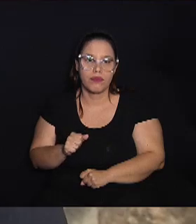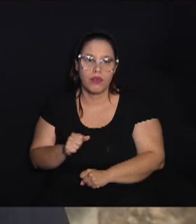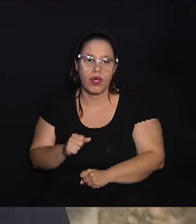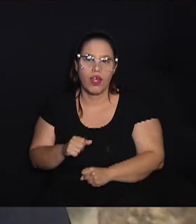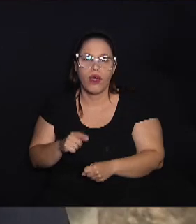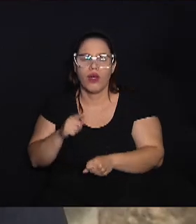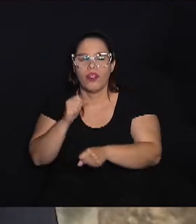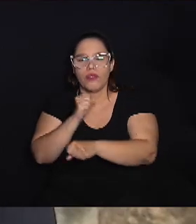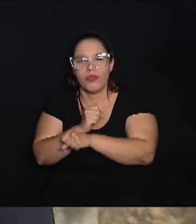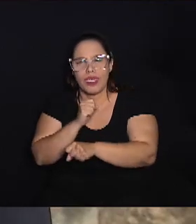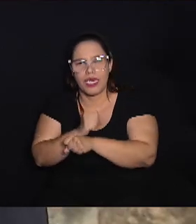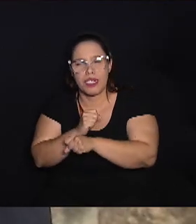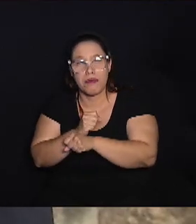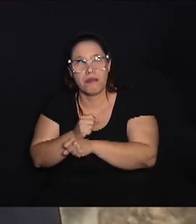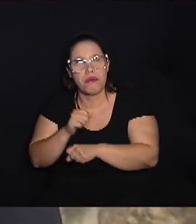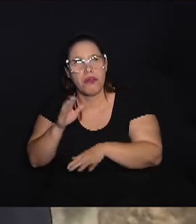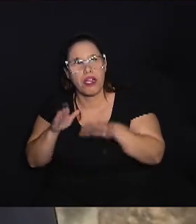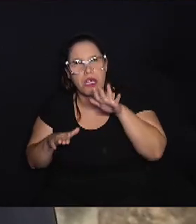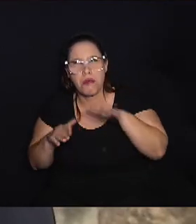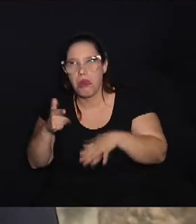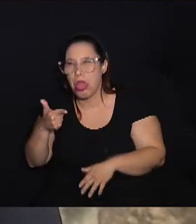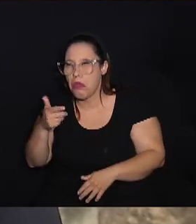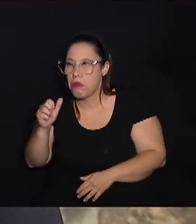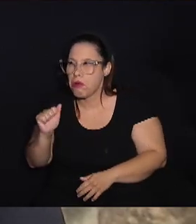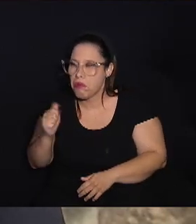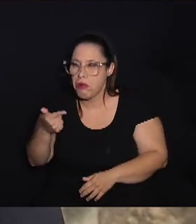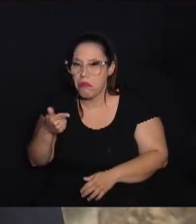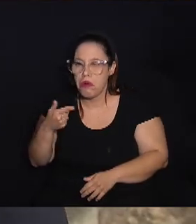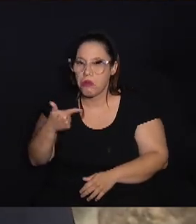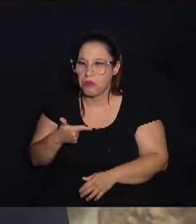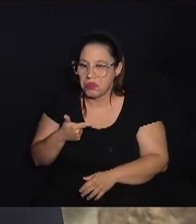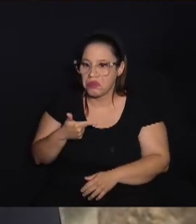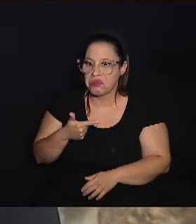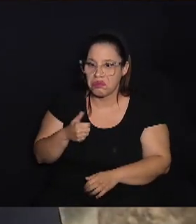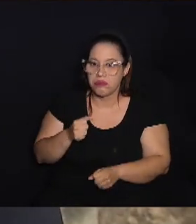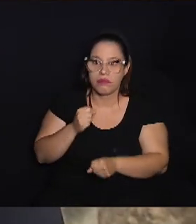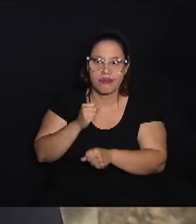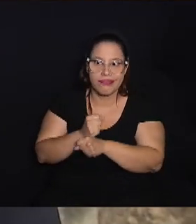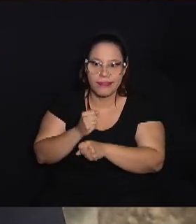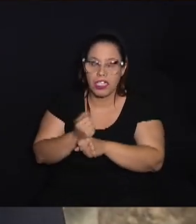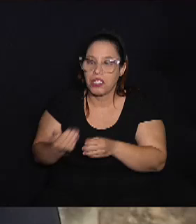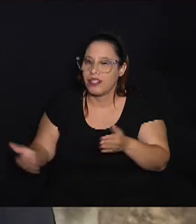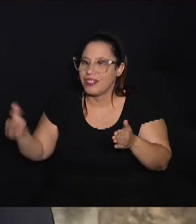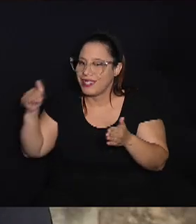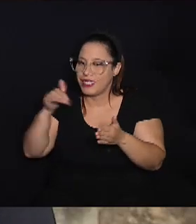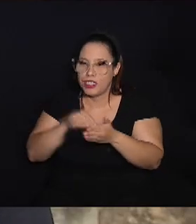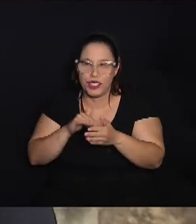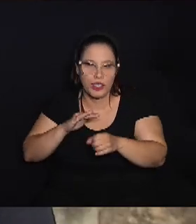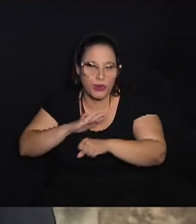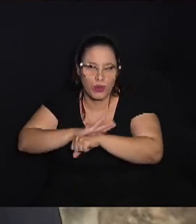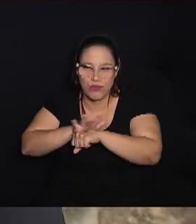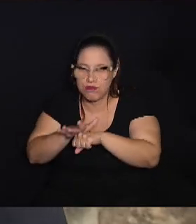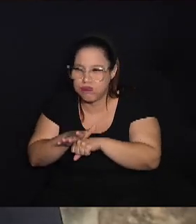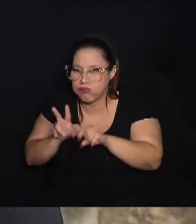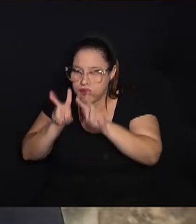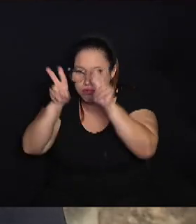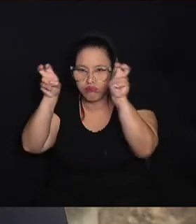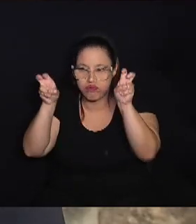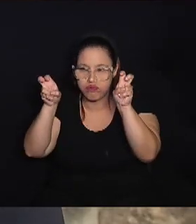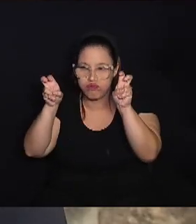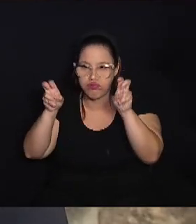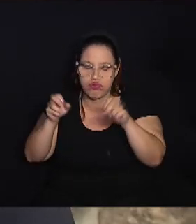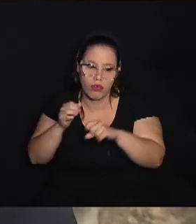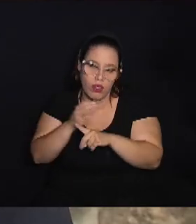desde 2012, mais ou menos, que estou há algum tempo no projeto e finalmente chegou o racismo. Eu acho que é um momento que